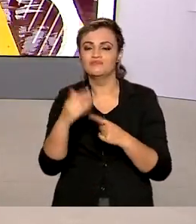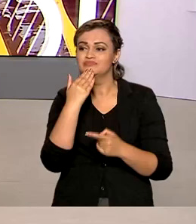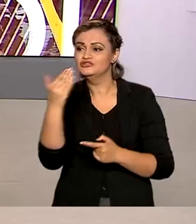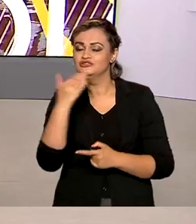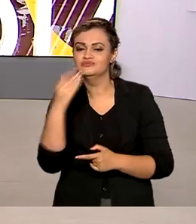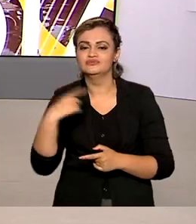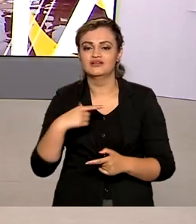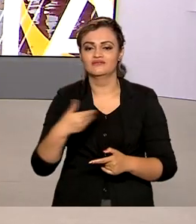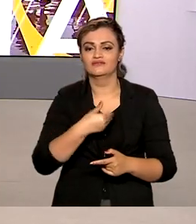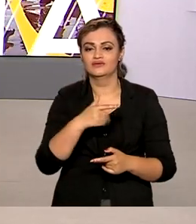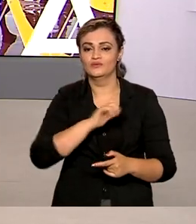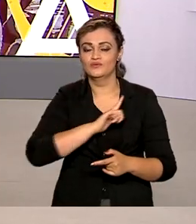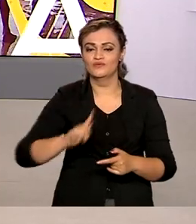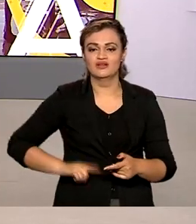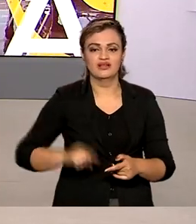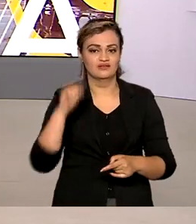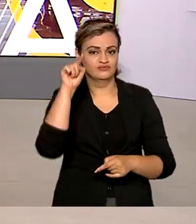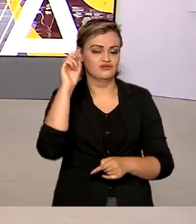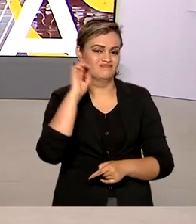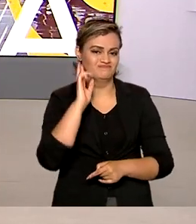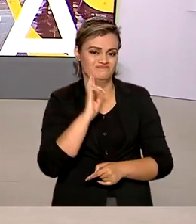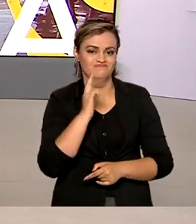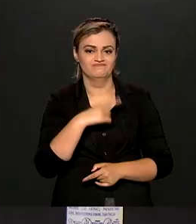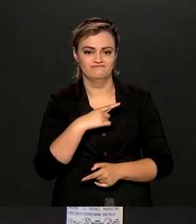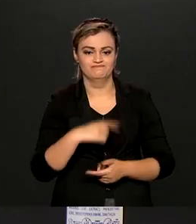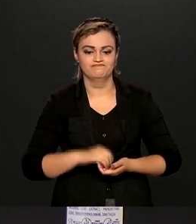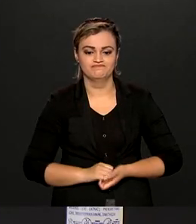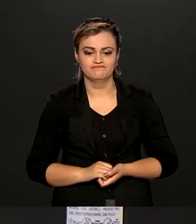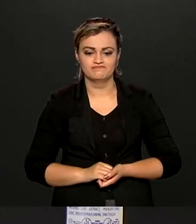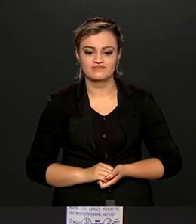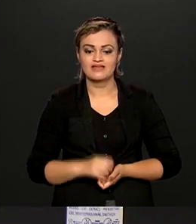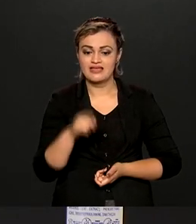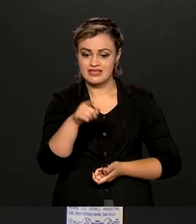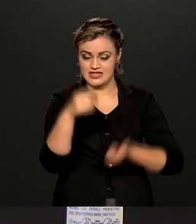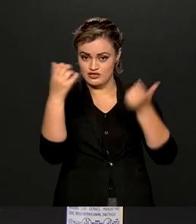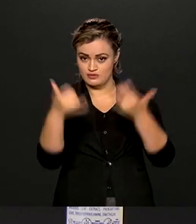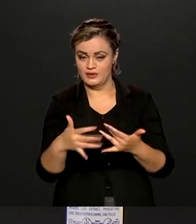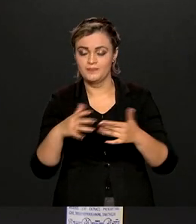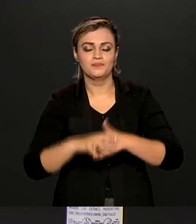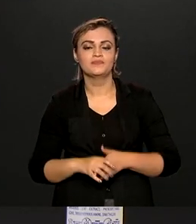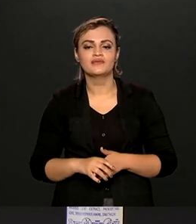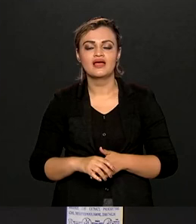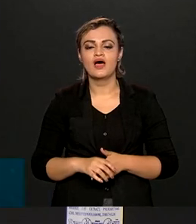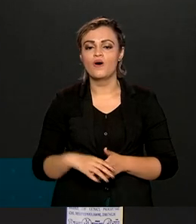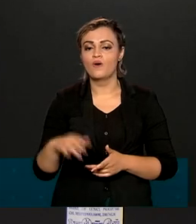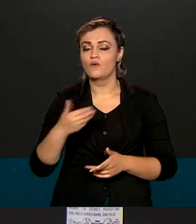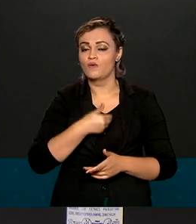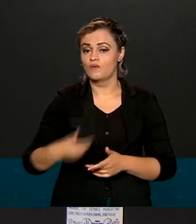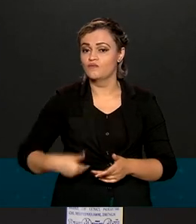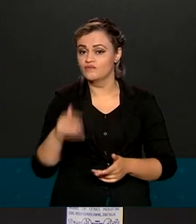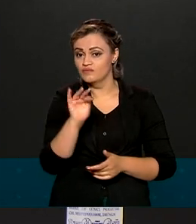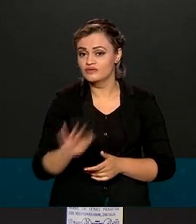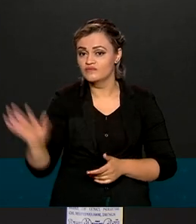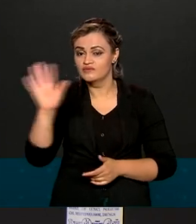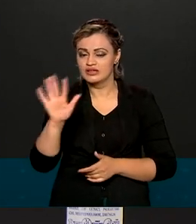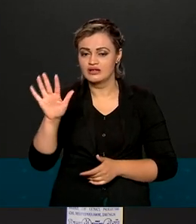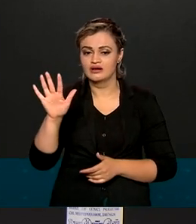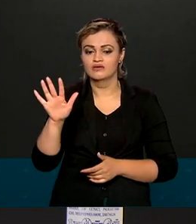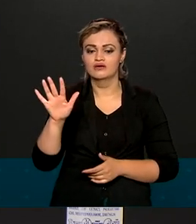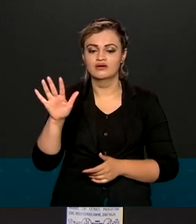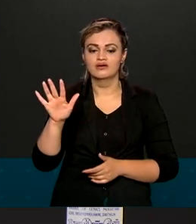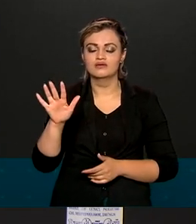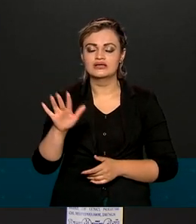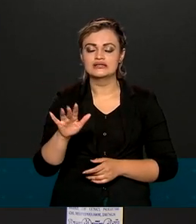feito pelo governador Marcos Rocha. Eu quero deixar claro que o governo federal e